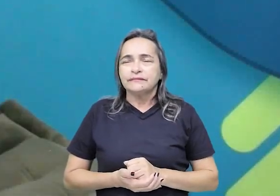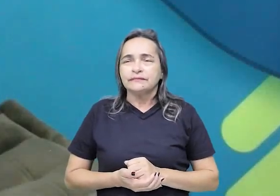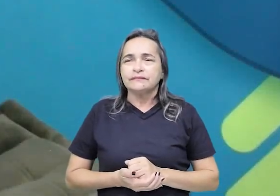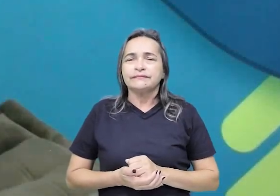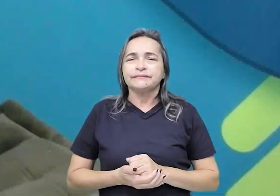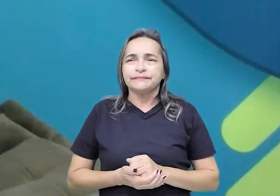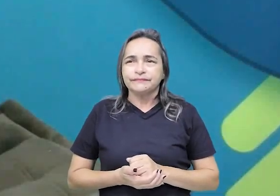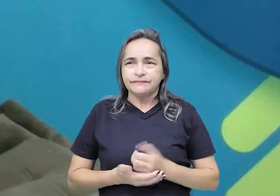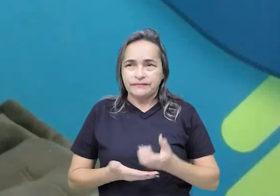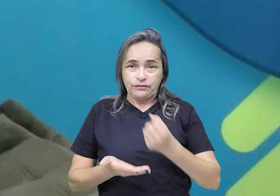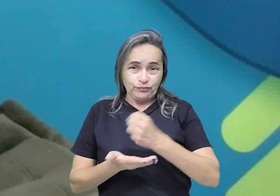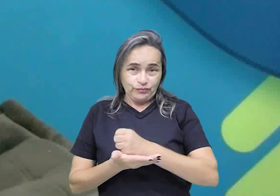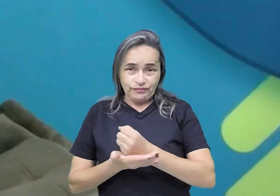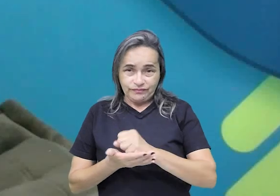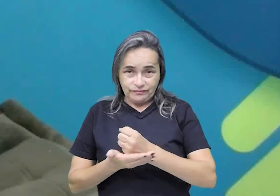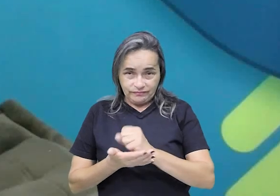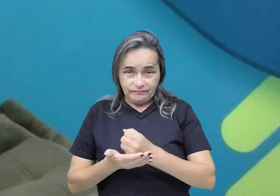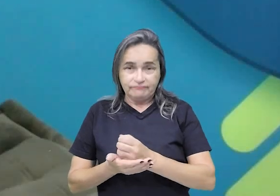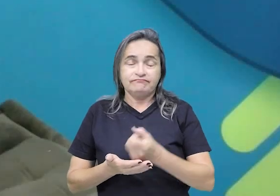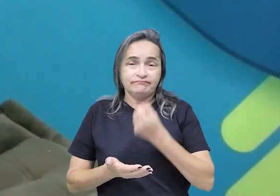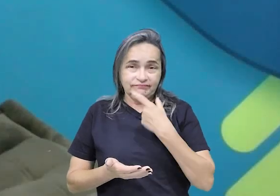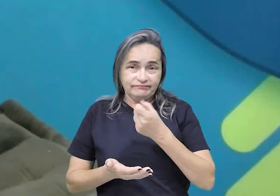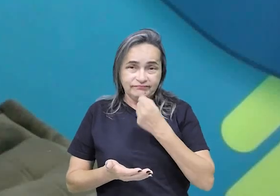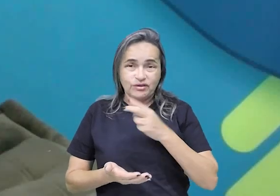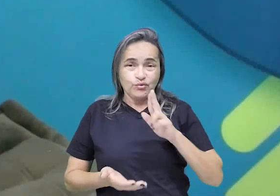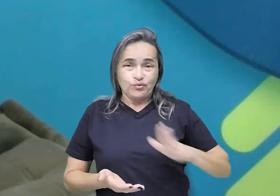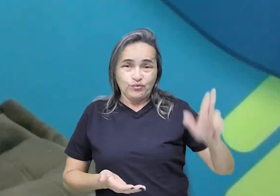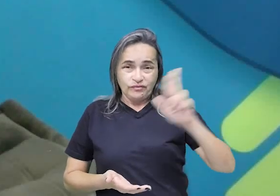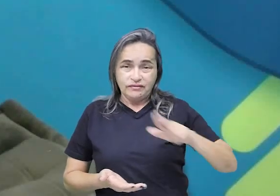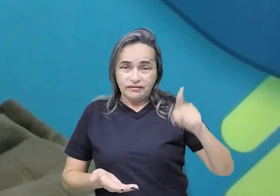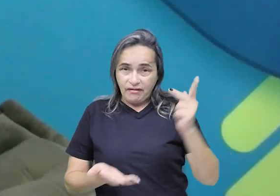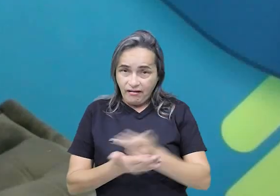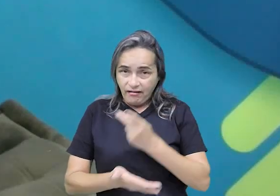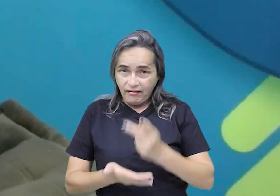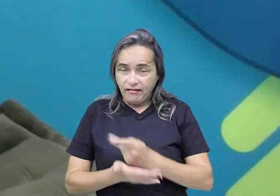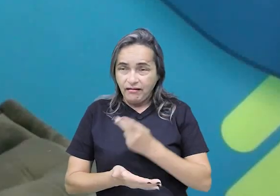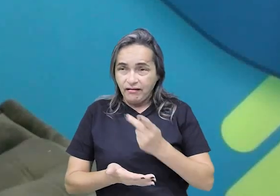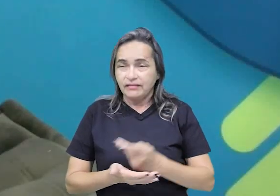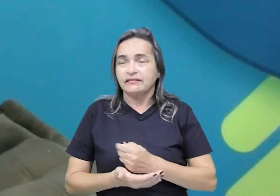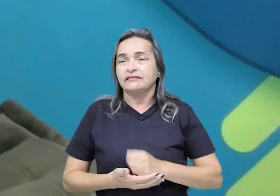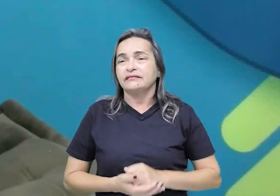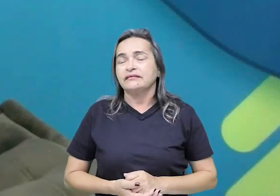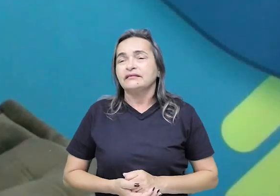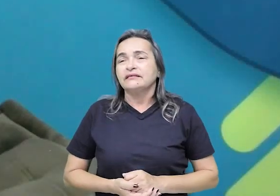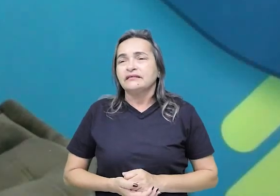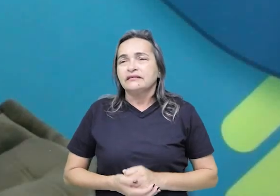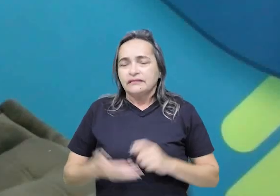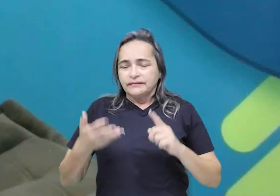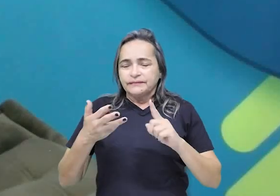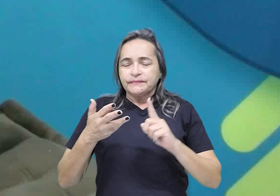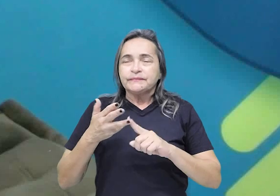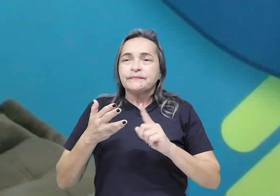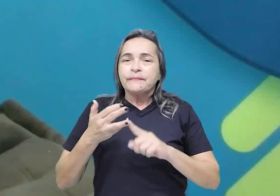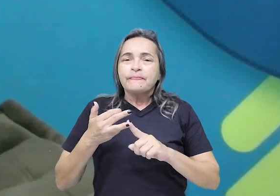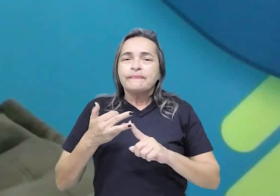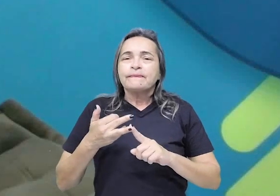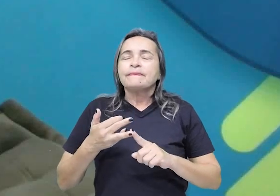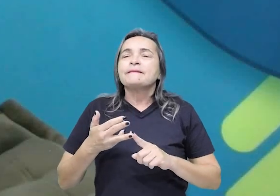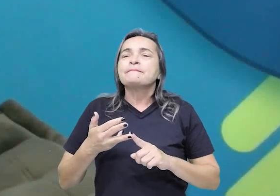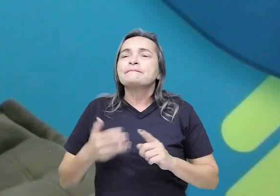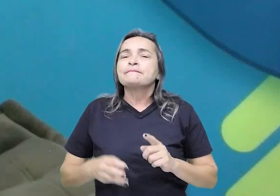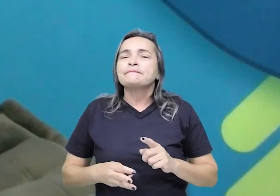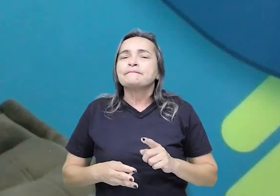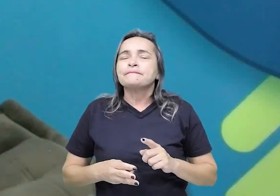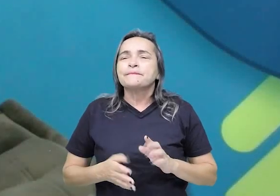indevidamente, né? Para a questão auditiva. Outra situação que a gente vê aí são